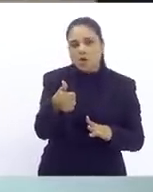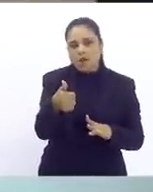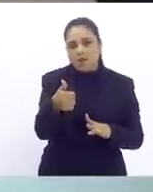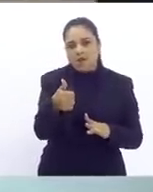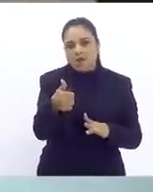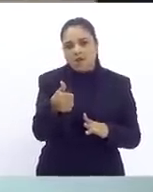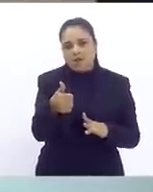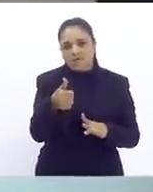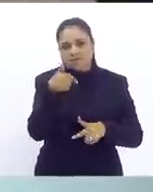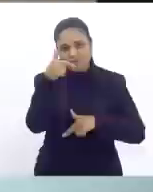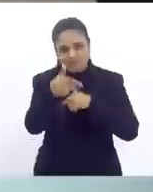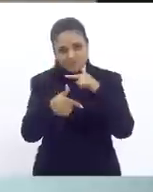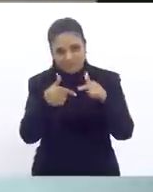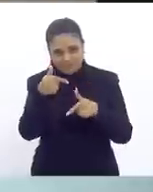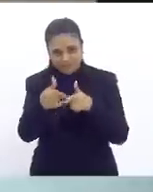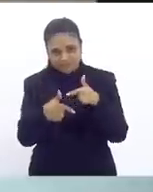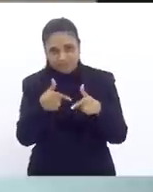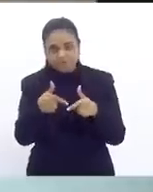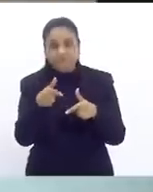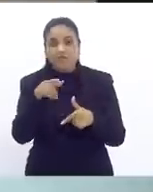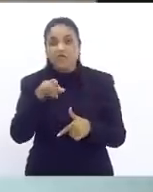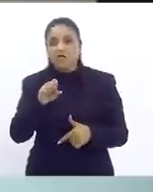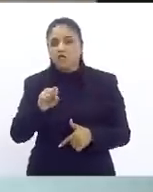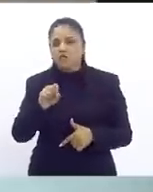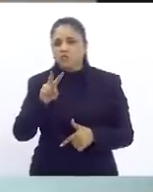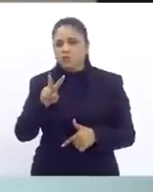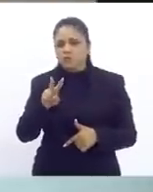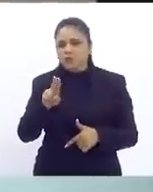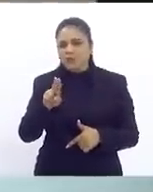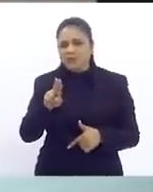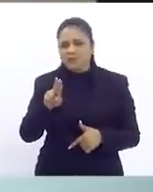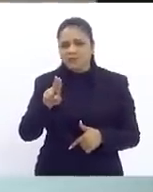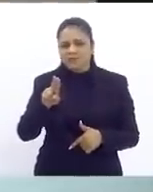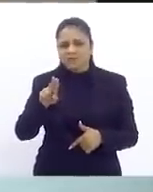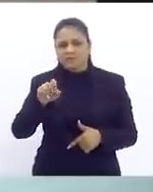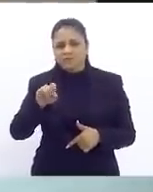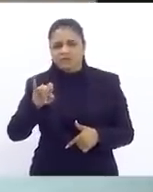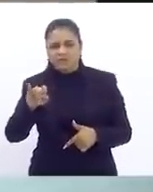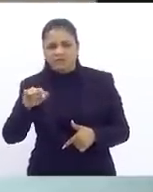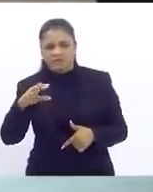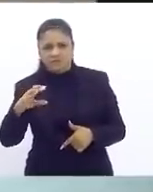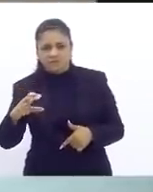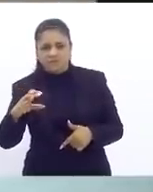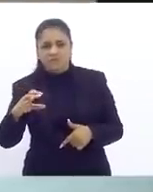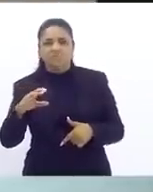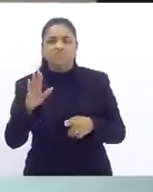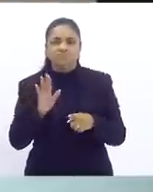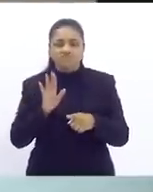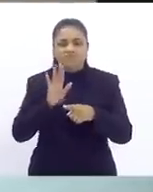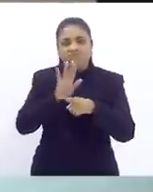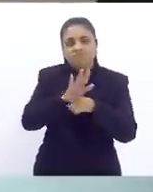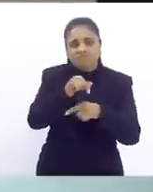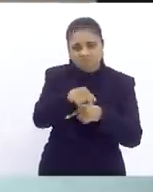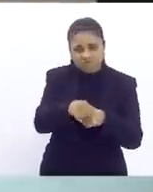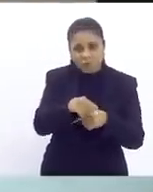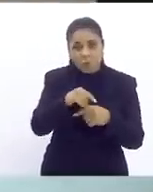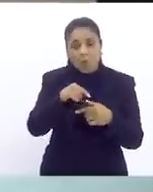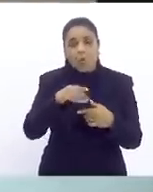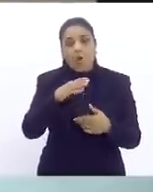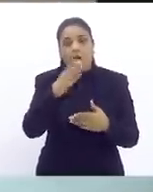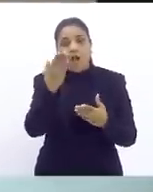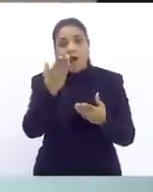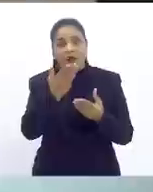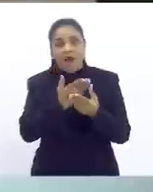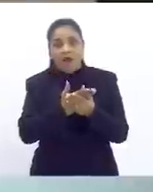a susig contra contribuiu com isso quando ela criou uma forma de fazer uma carga sistêmica através de um arquivo Excel